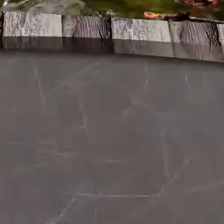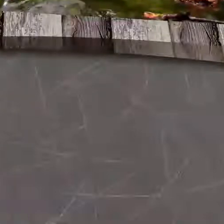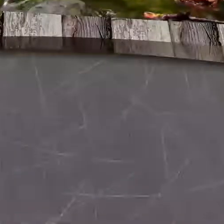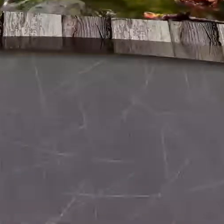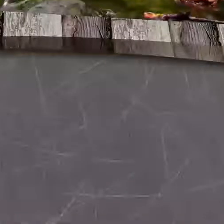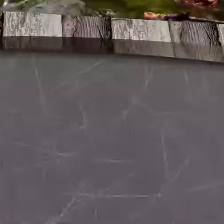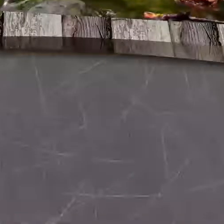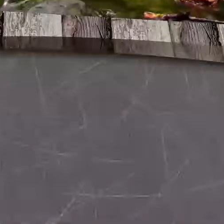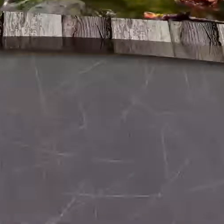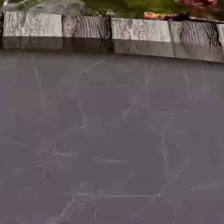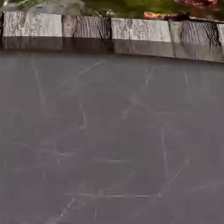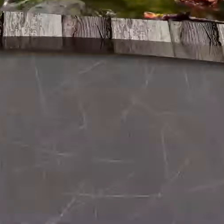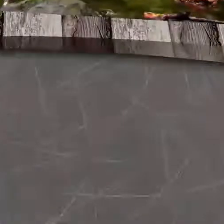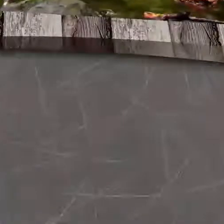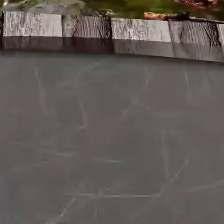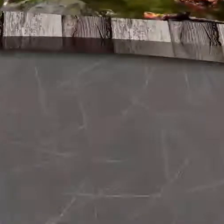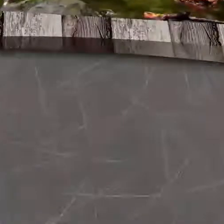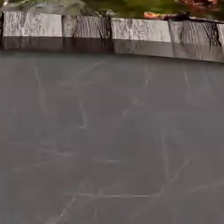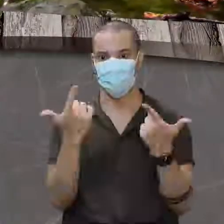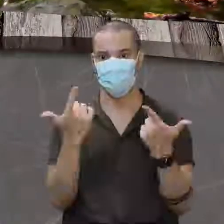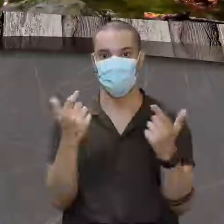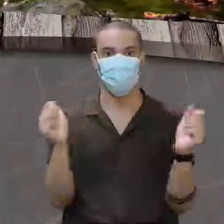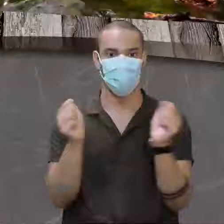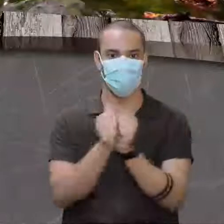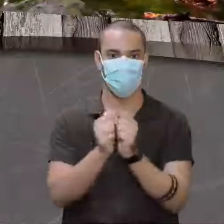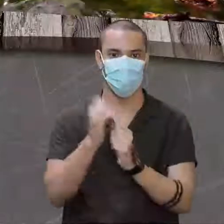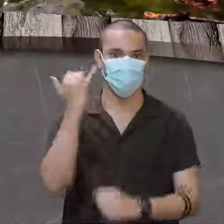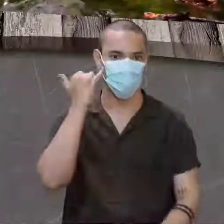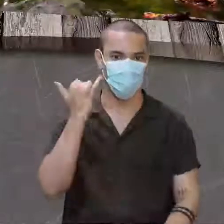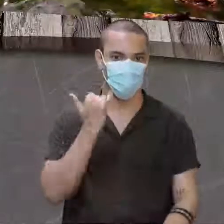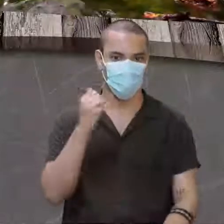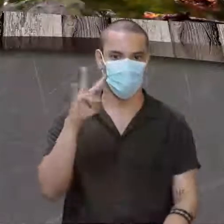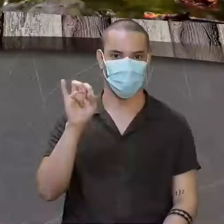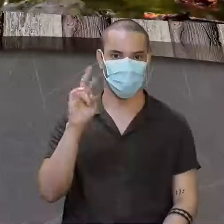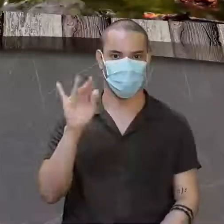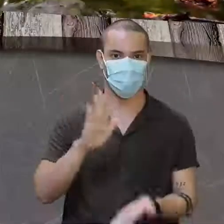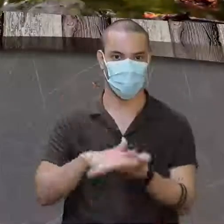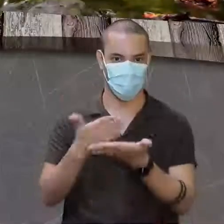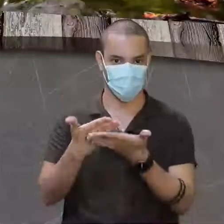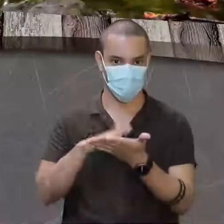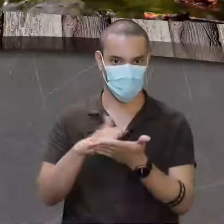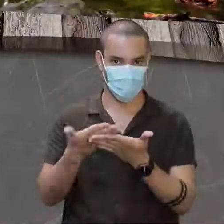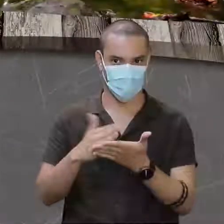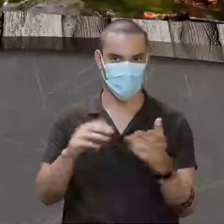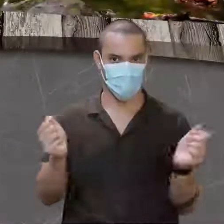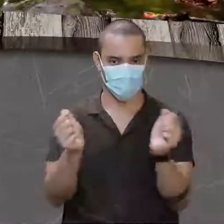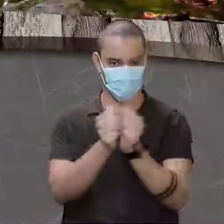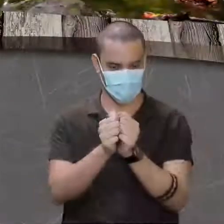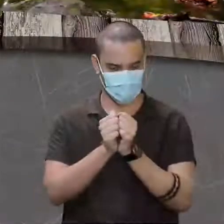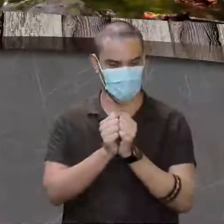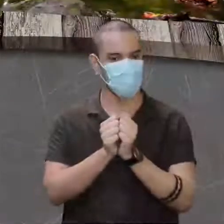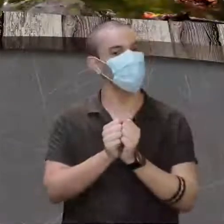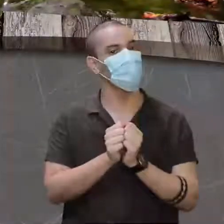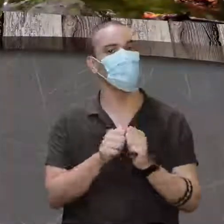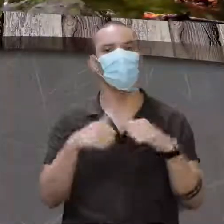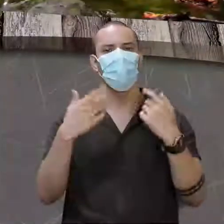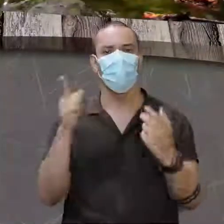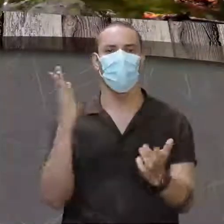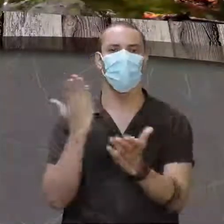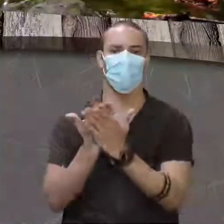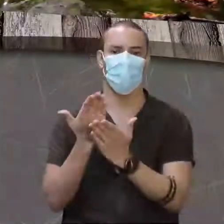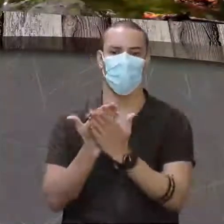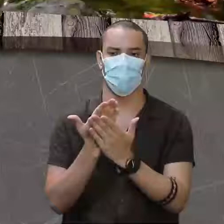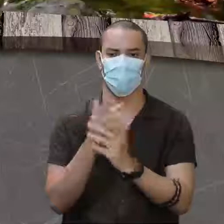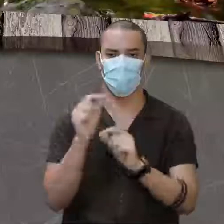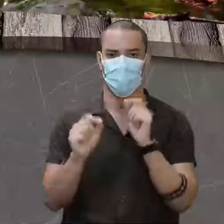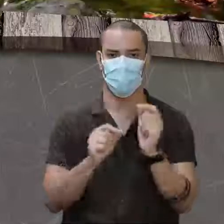tá? Obviamente. Junto com o Vitor, aqui juntinho com a gente. Essa aula é a